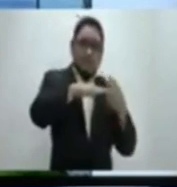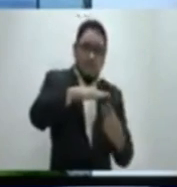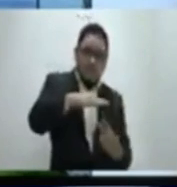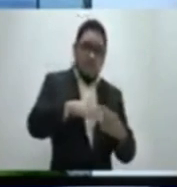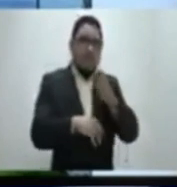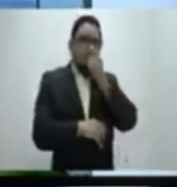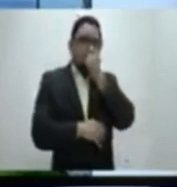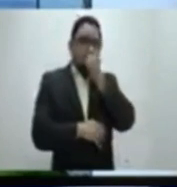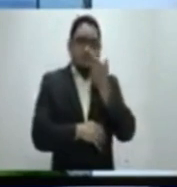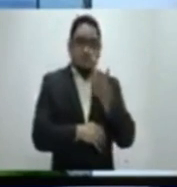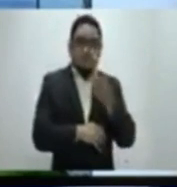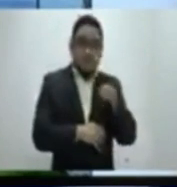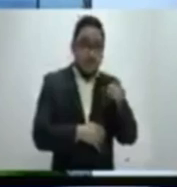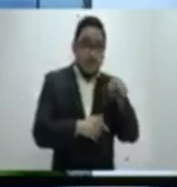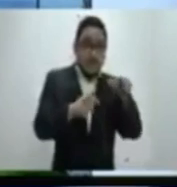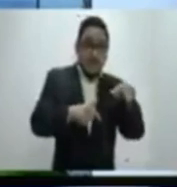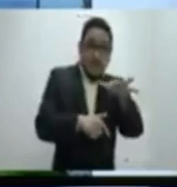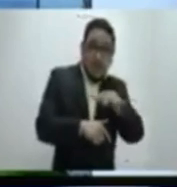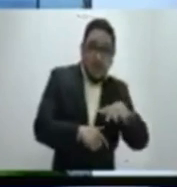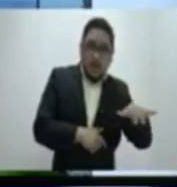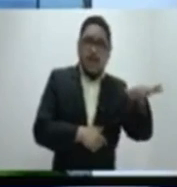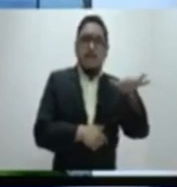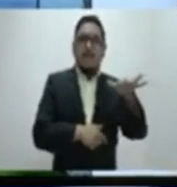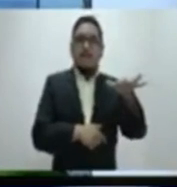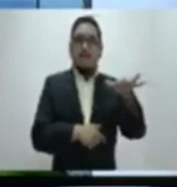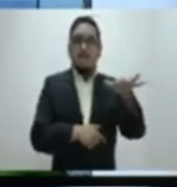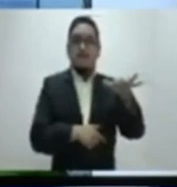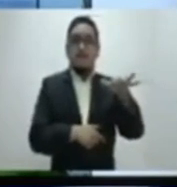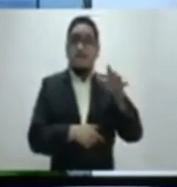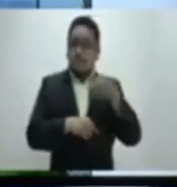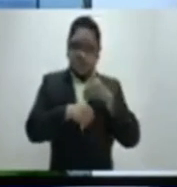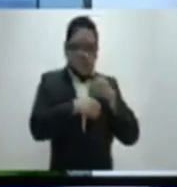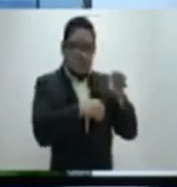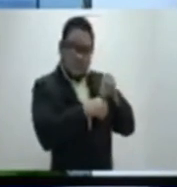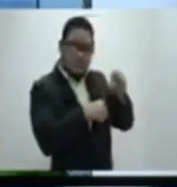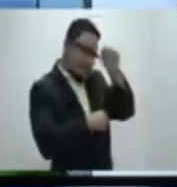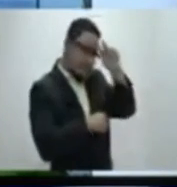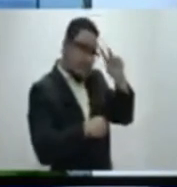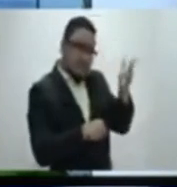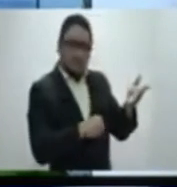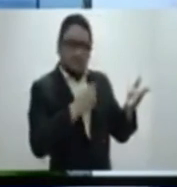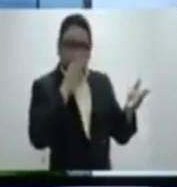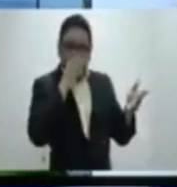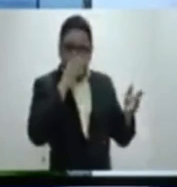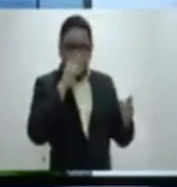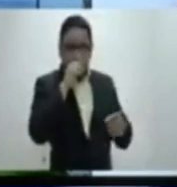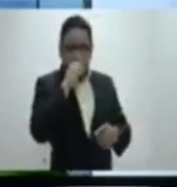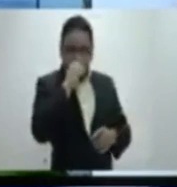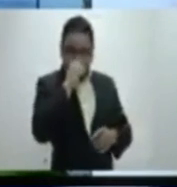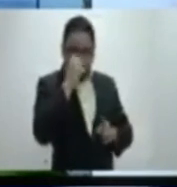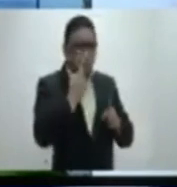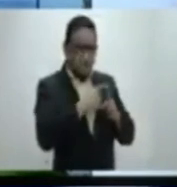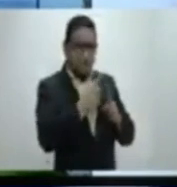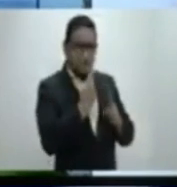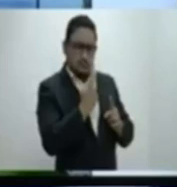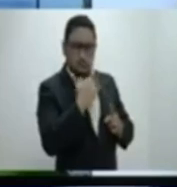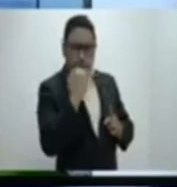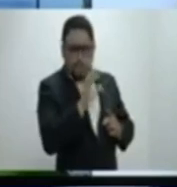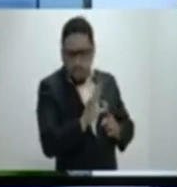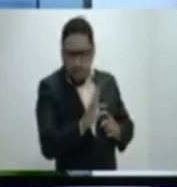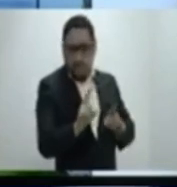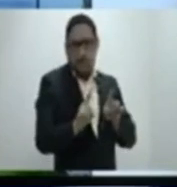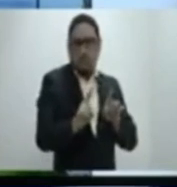gente observar esse local aí, e aqui eu quero chamar a atenção da prefeitura, não apenas pelo que aconteceu com os dois jovens,